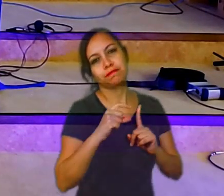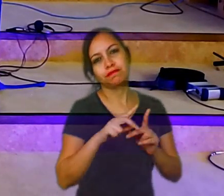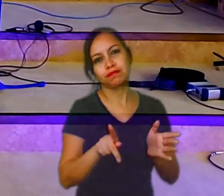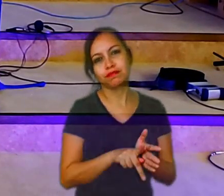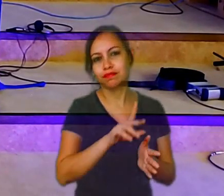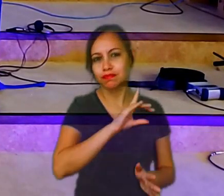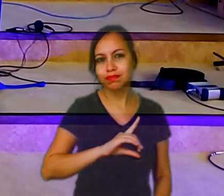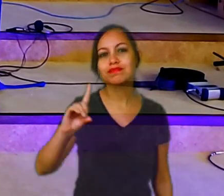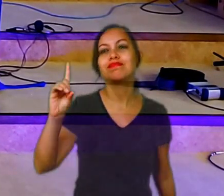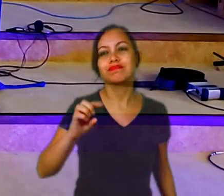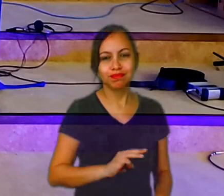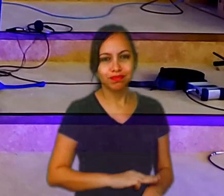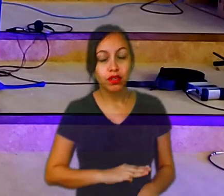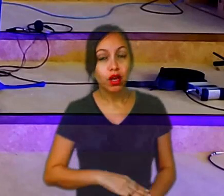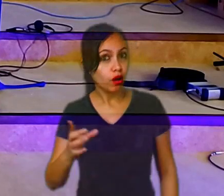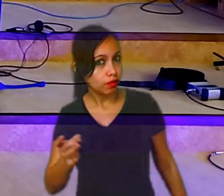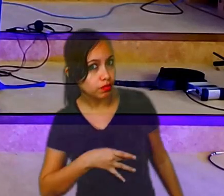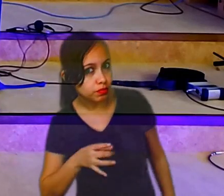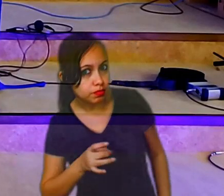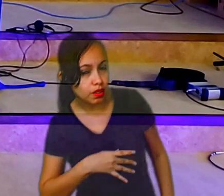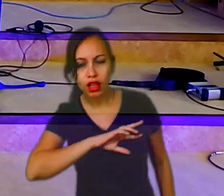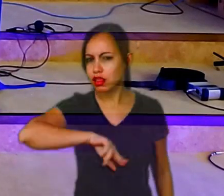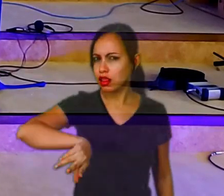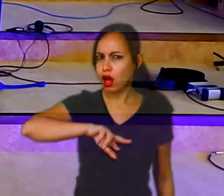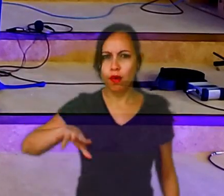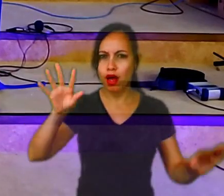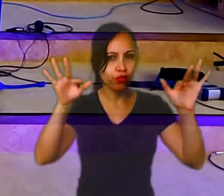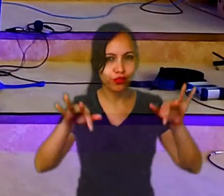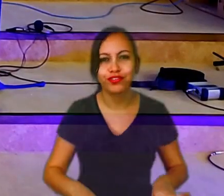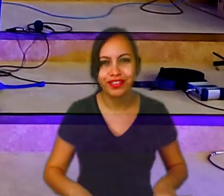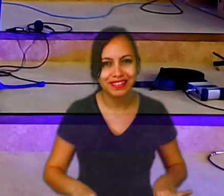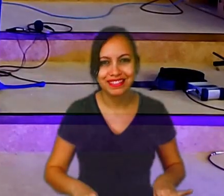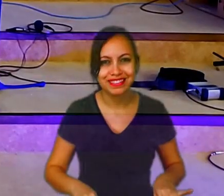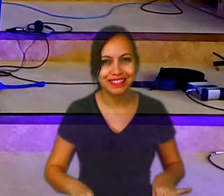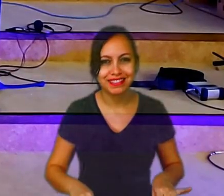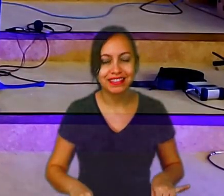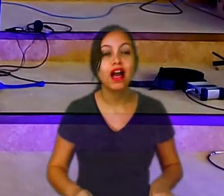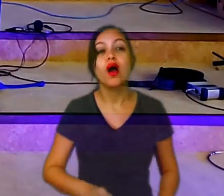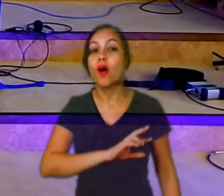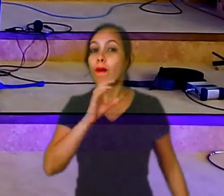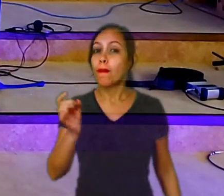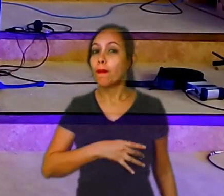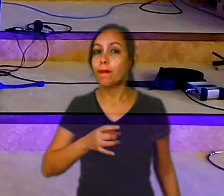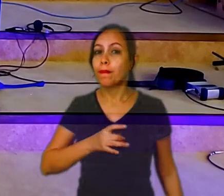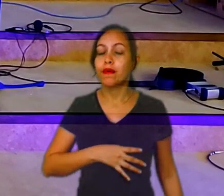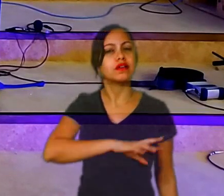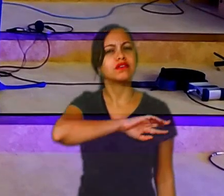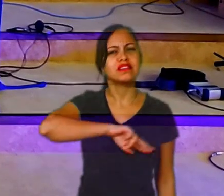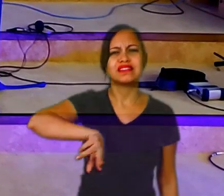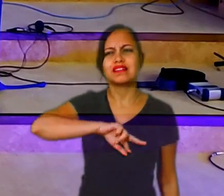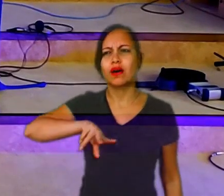manhã, neste momento. O medo não é o fim de tudo. O medo não é a